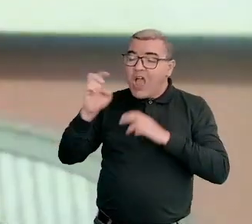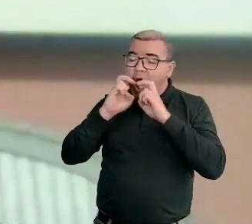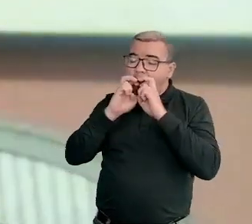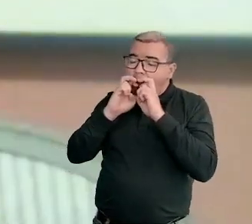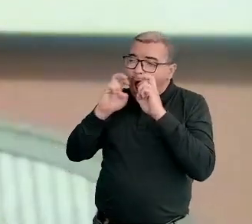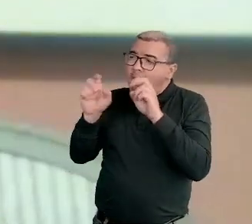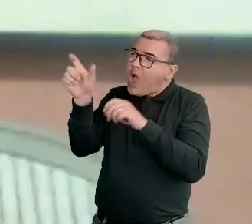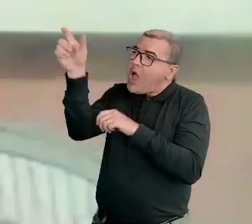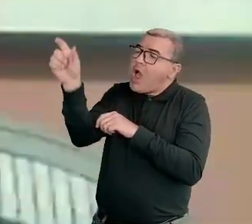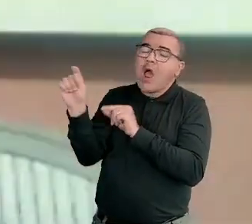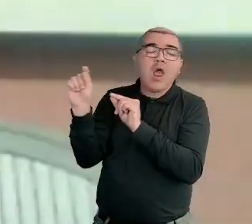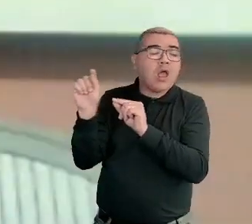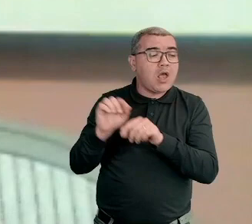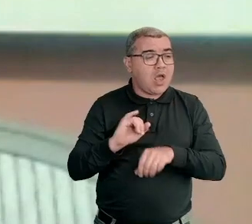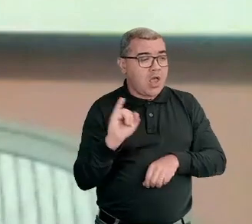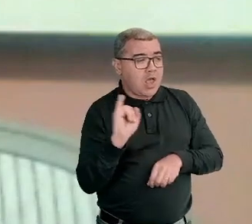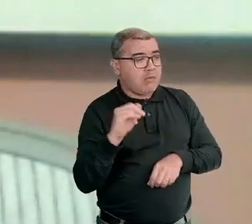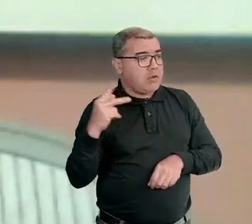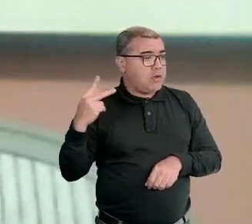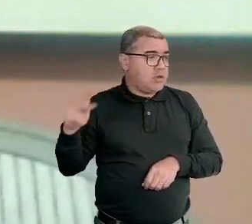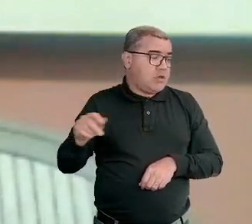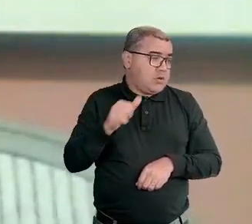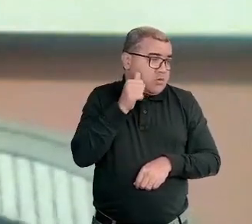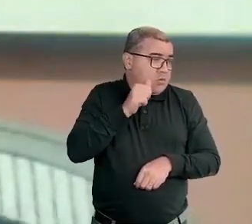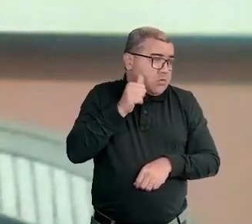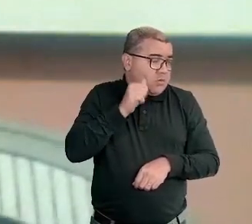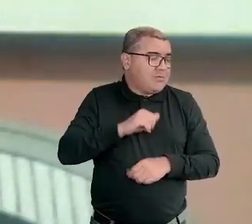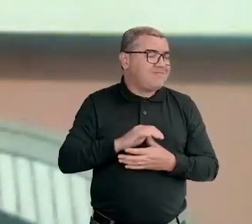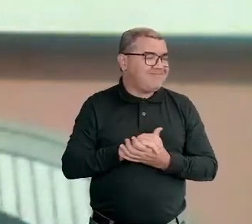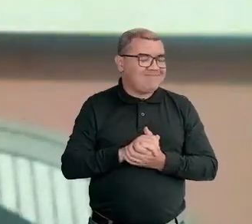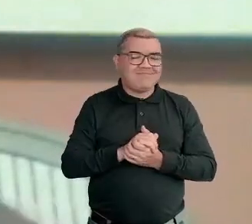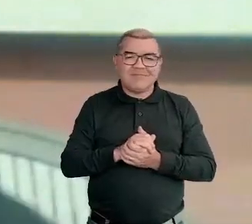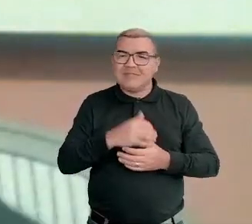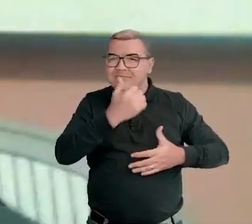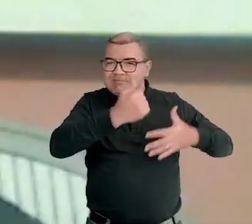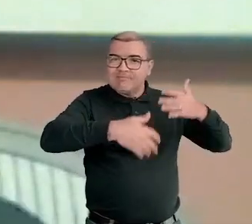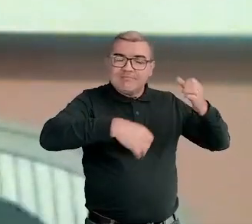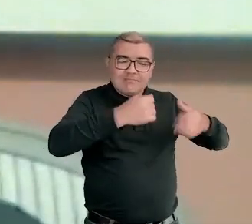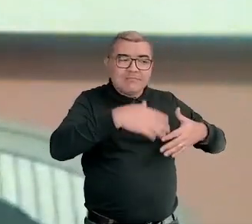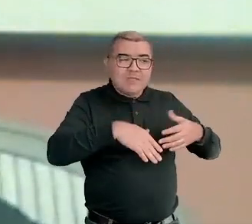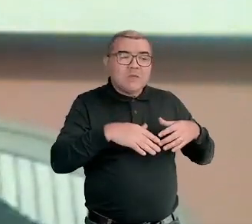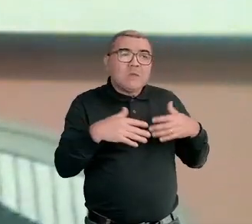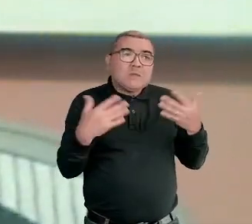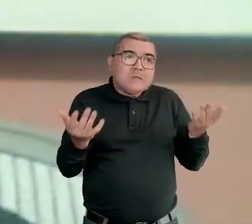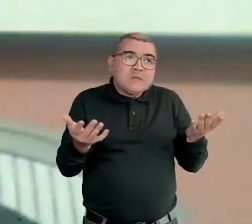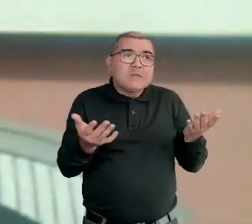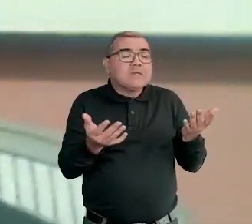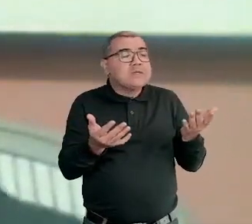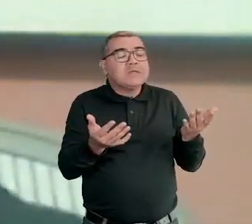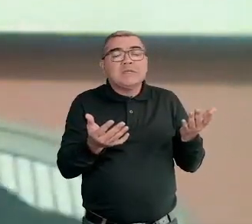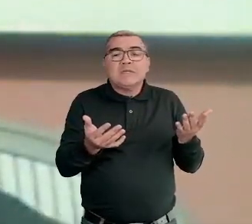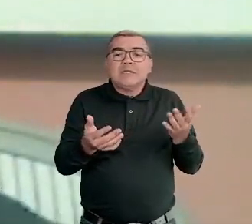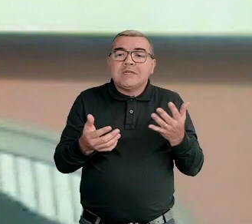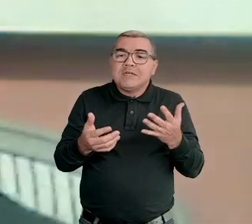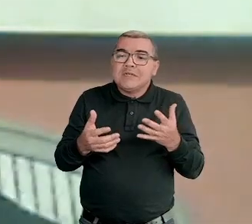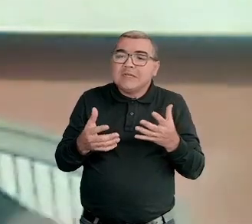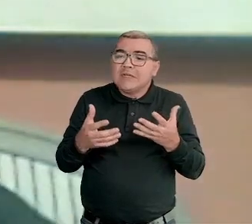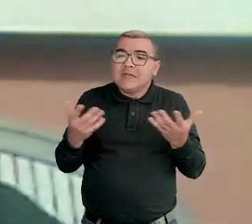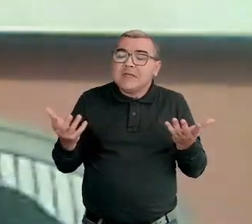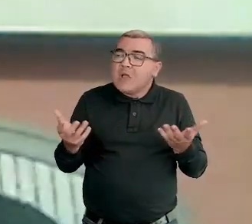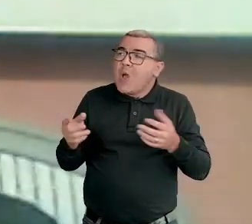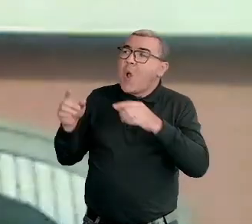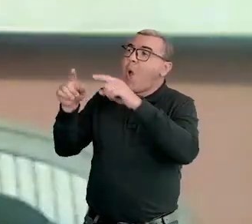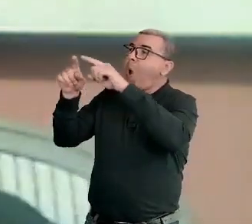Também morreu de tuberculose logo depois. Tudo tinha hemoptise, morria, né? Enfim, então é isso. Quer dizer,